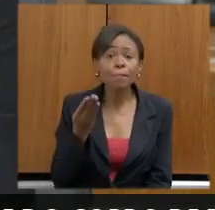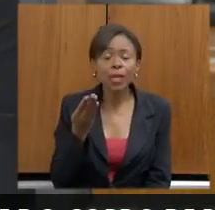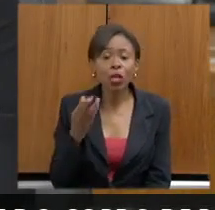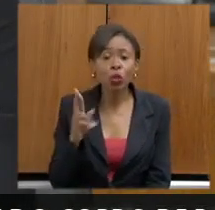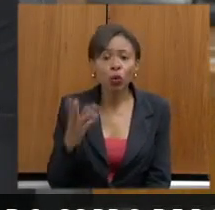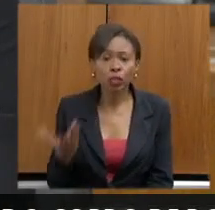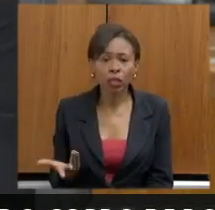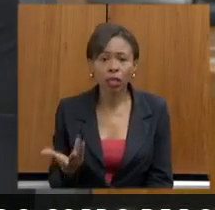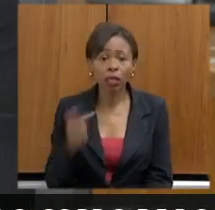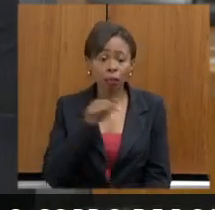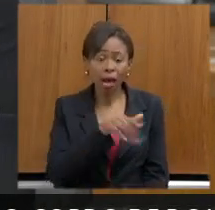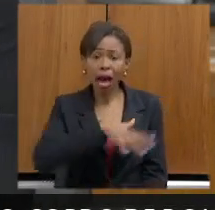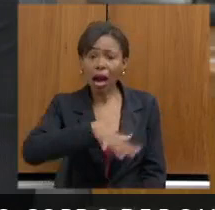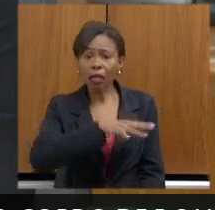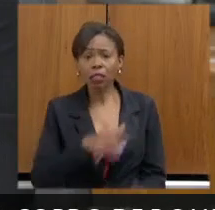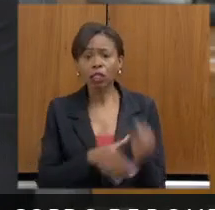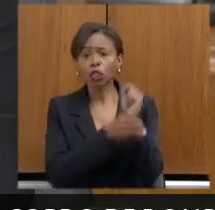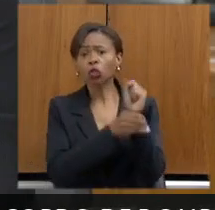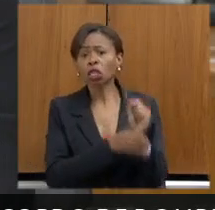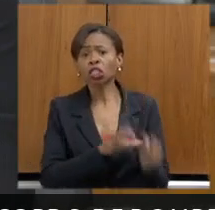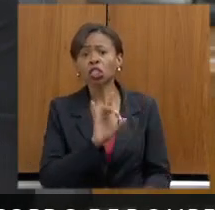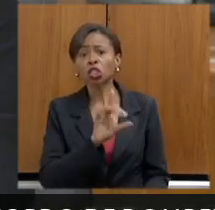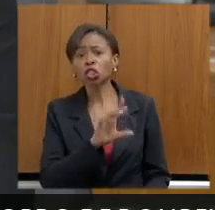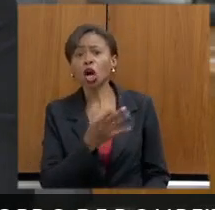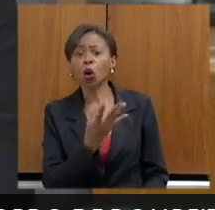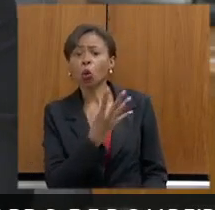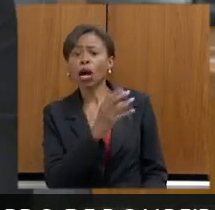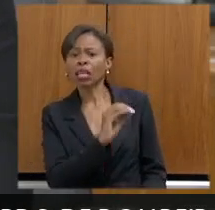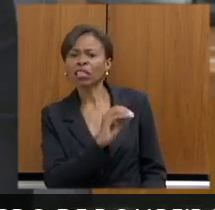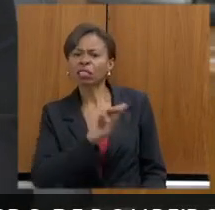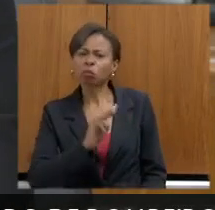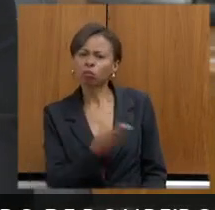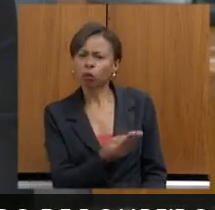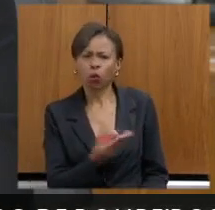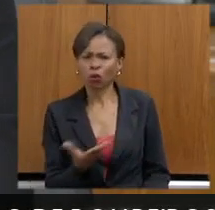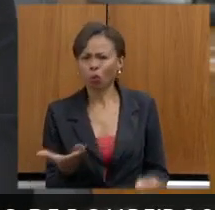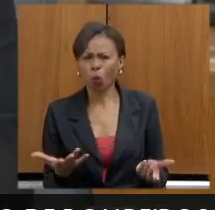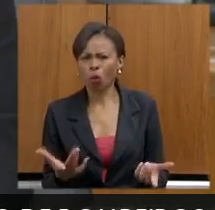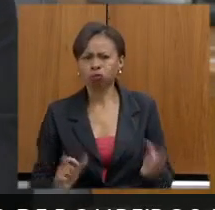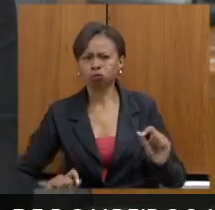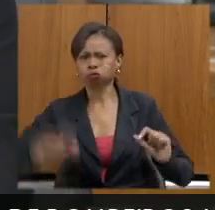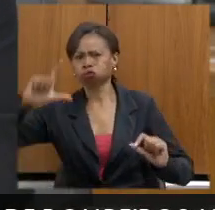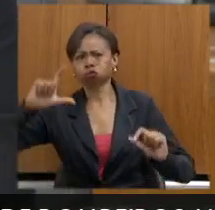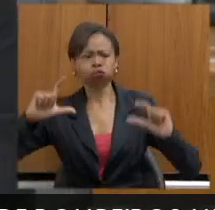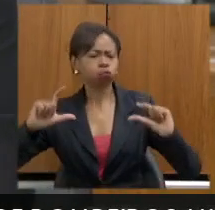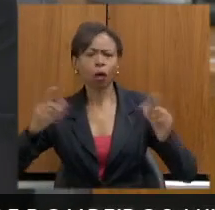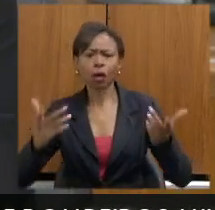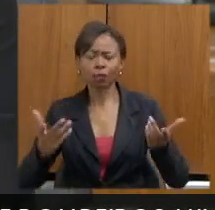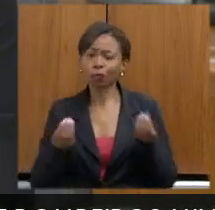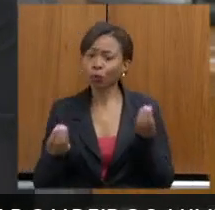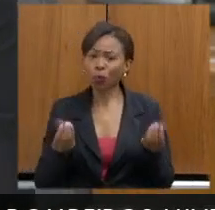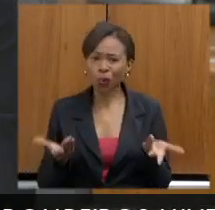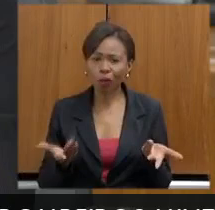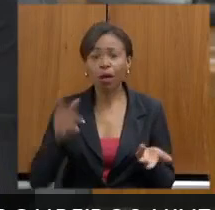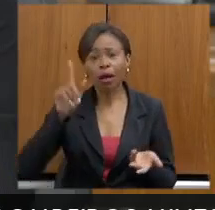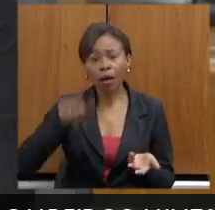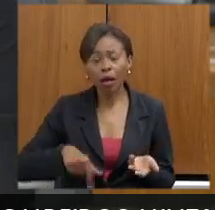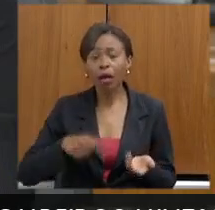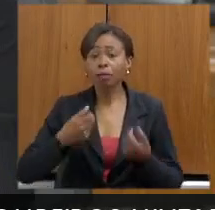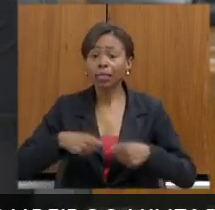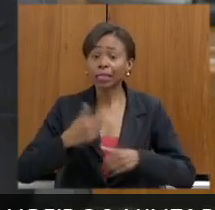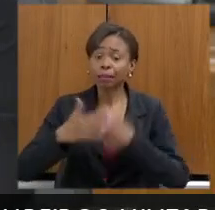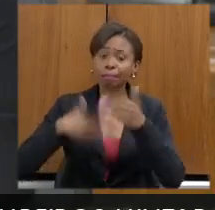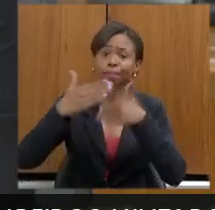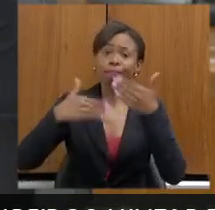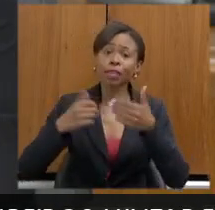nossa segurança recebe recurso na casa apenas de 40 milhões então é construir um estado forte